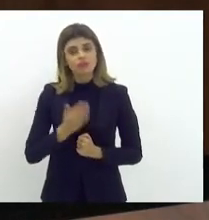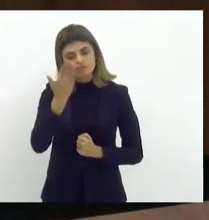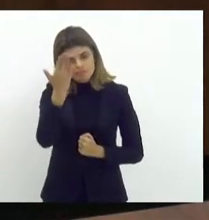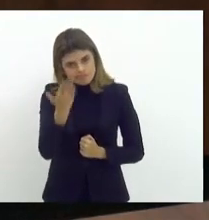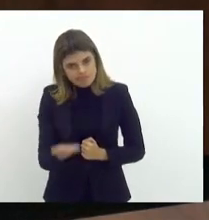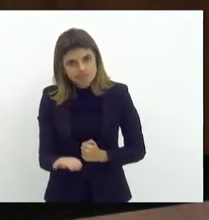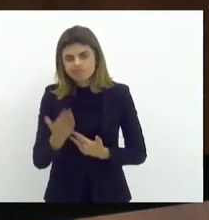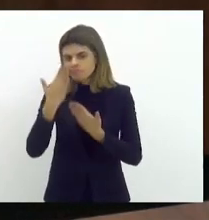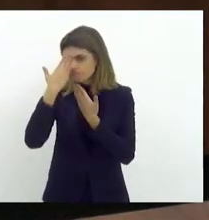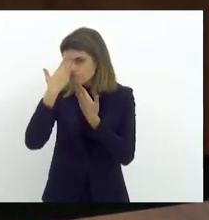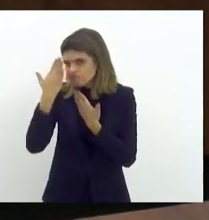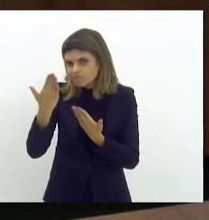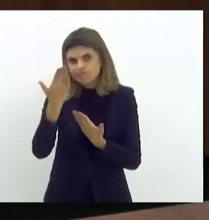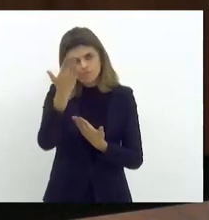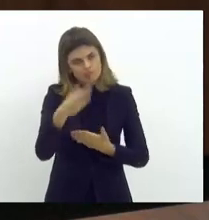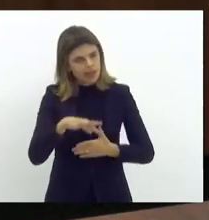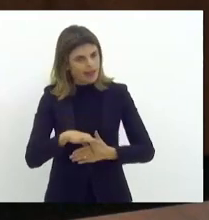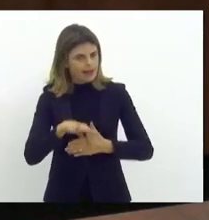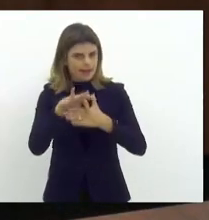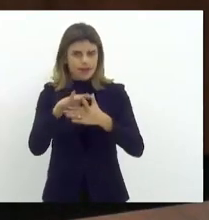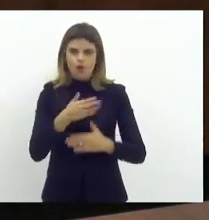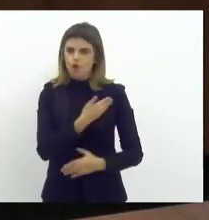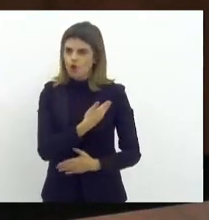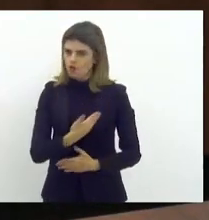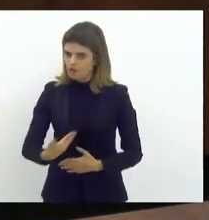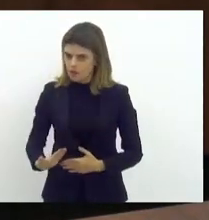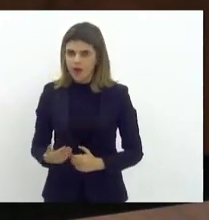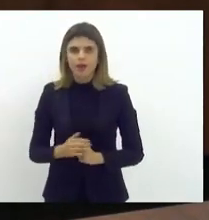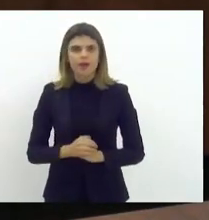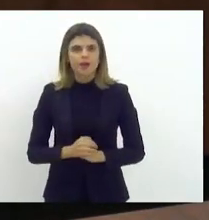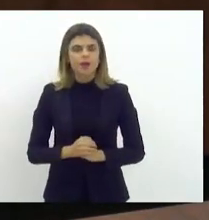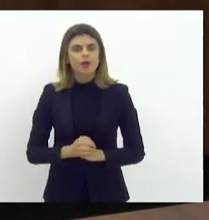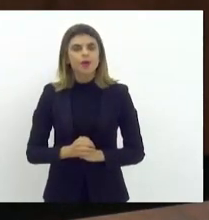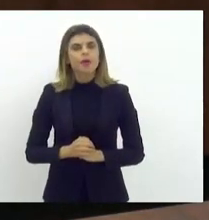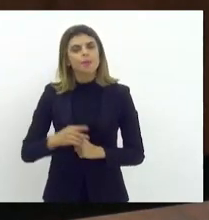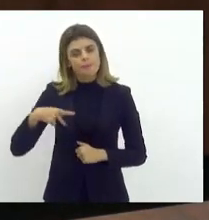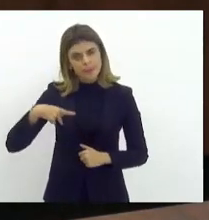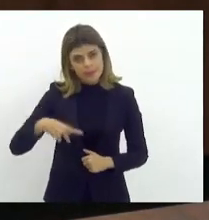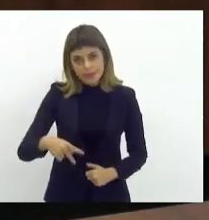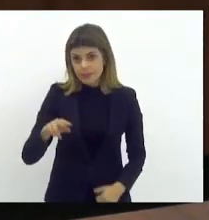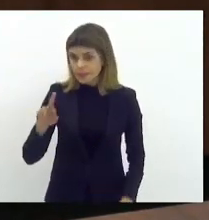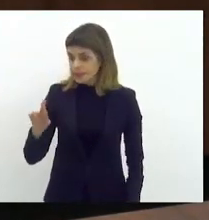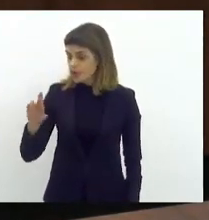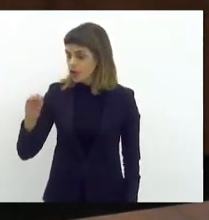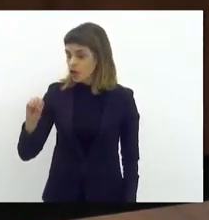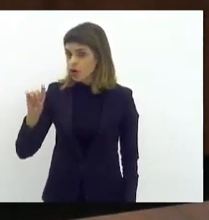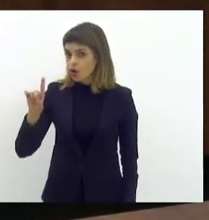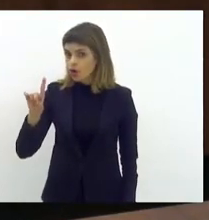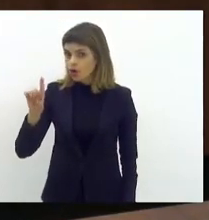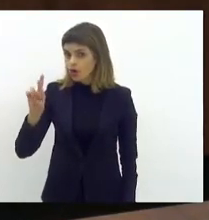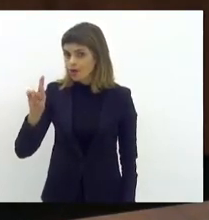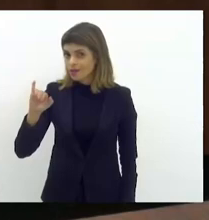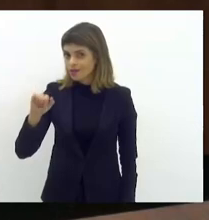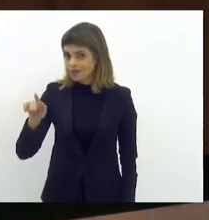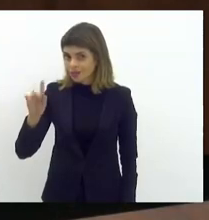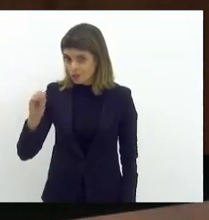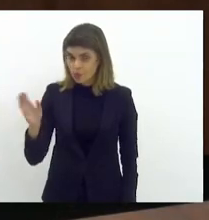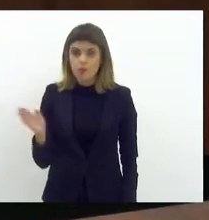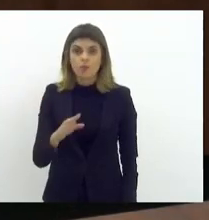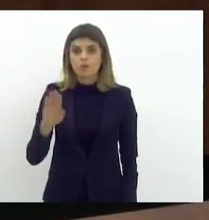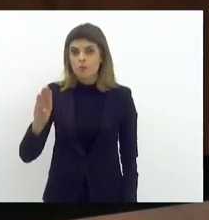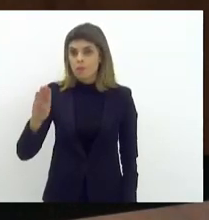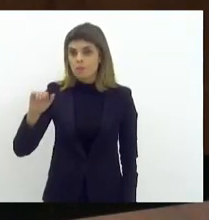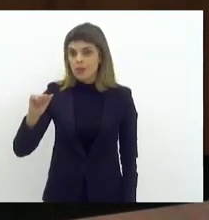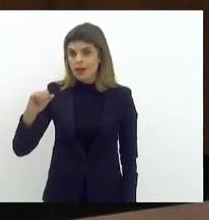uma um agradecimento só o líder do governo ao Presidente Rodrigo Bacelar e toda a construção que foi feita coletivamente